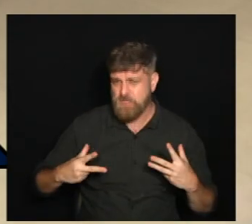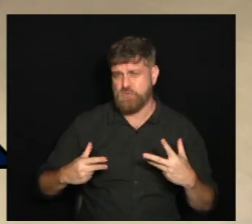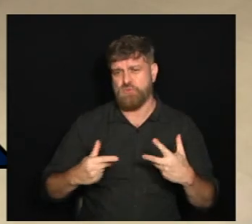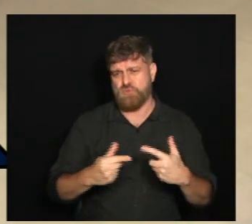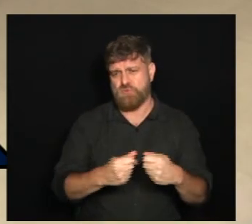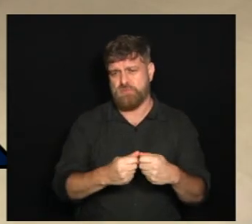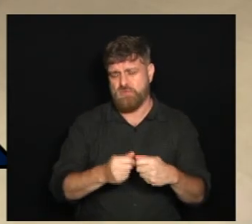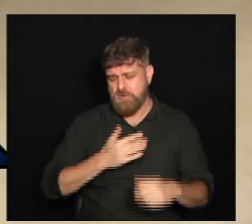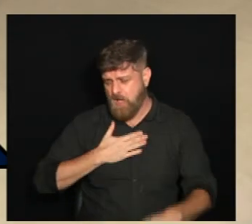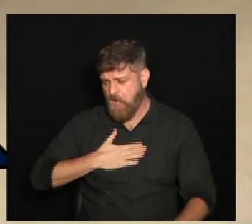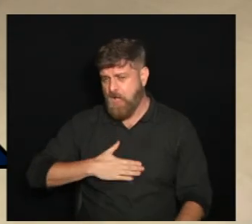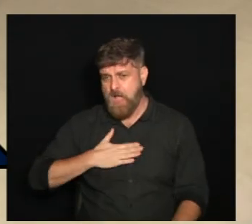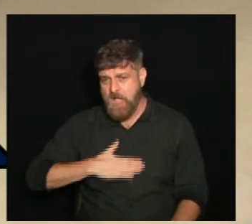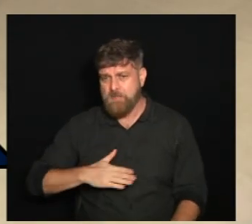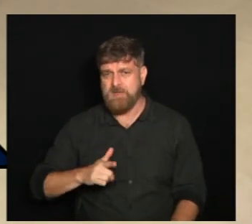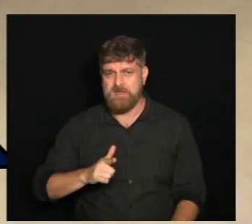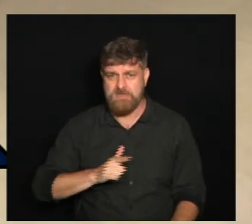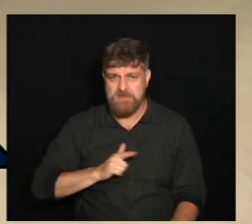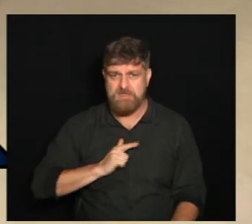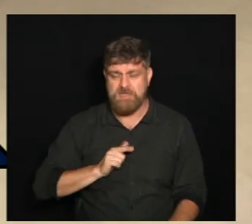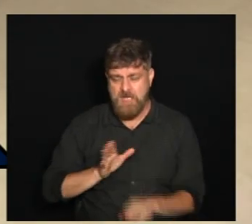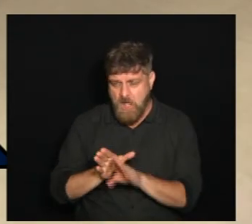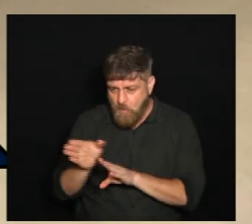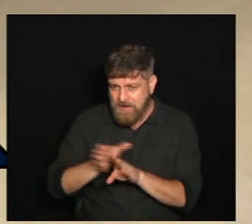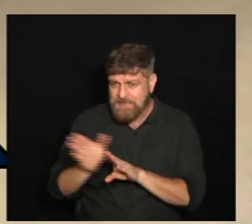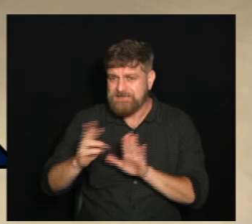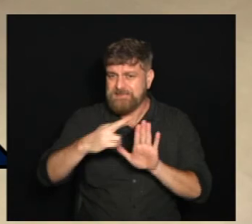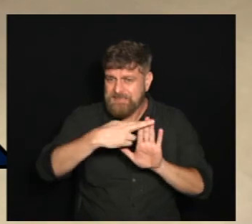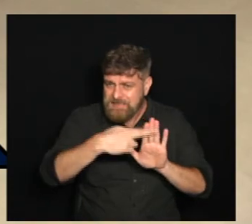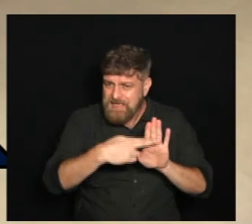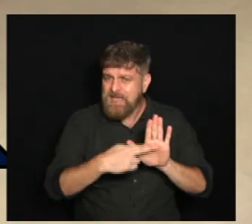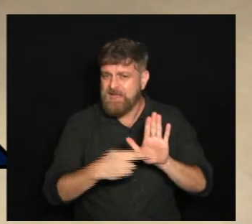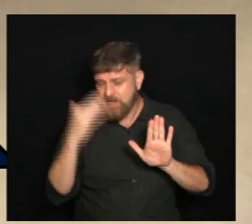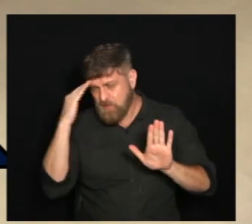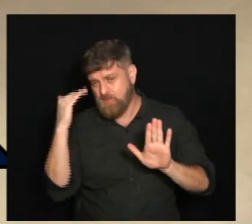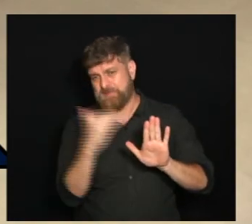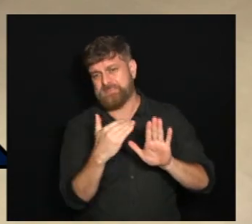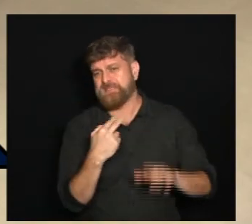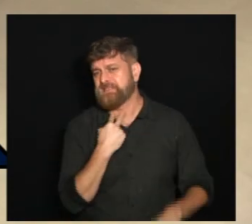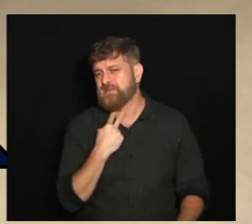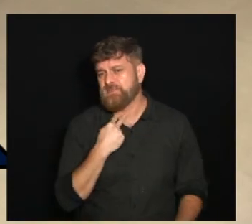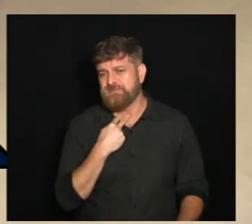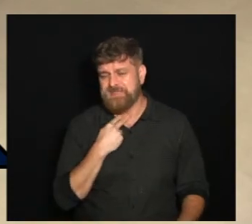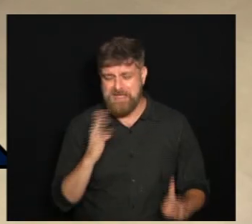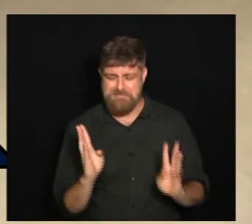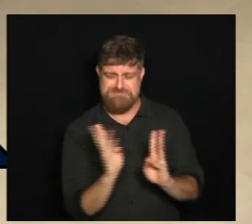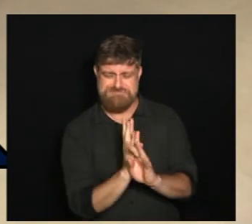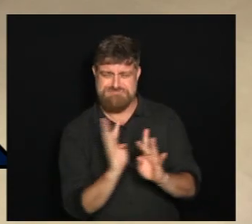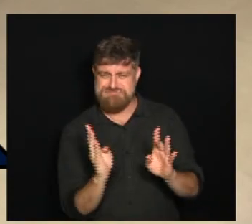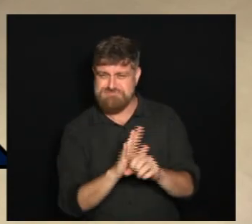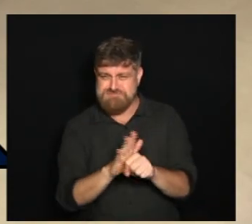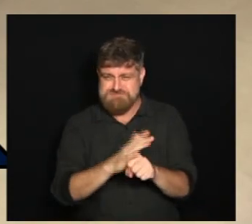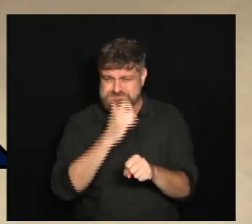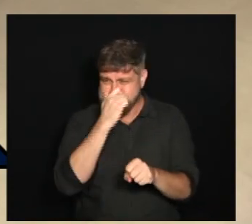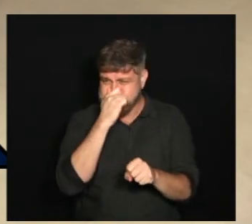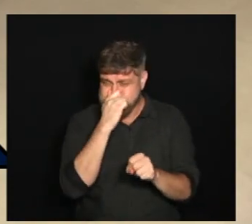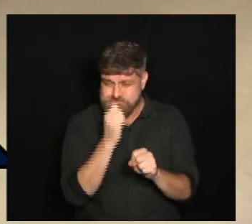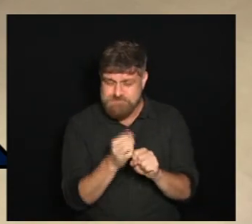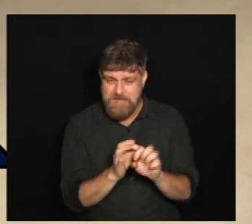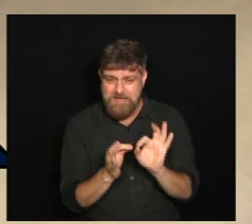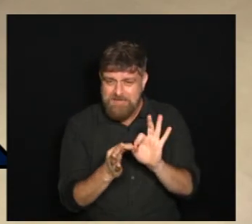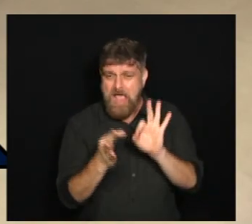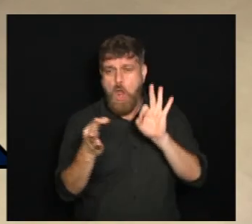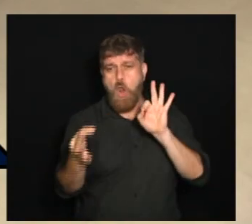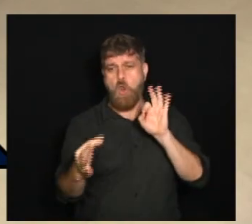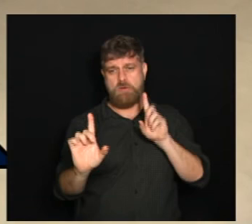então que sigam todas aquelas orientações de não se aglomerarem, manter distância um do outro, enfim,